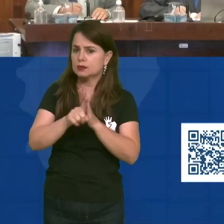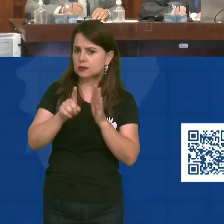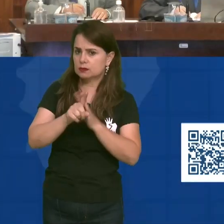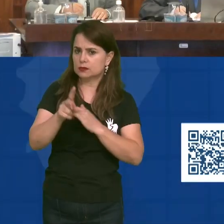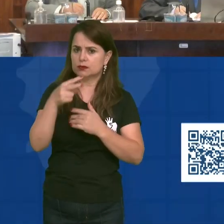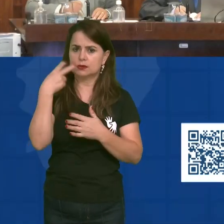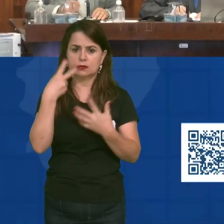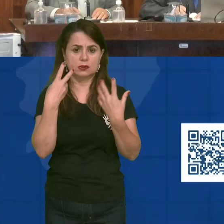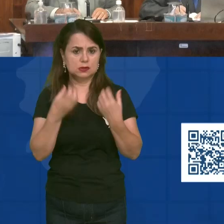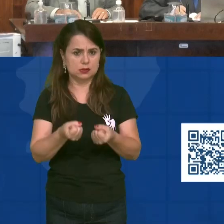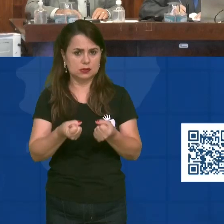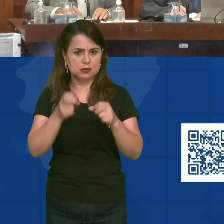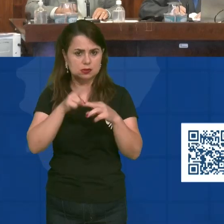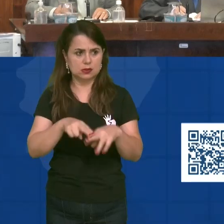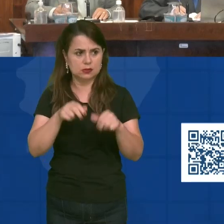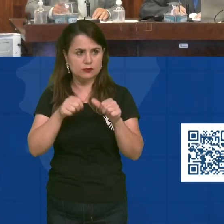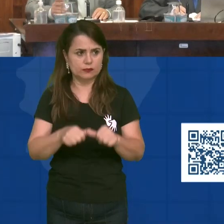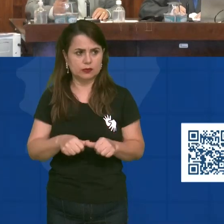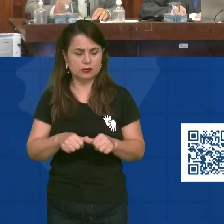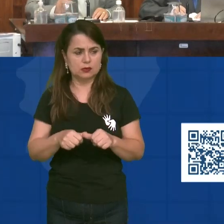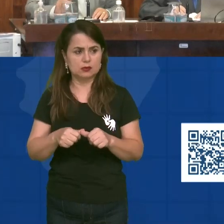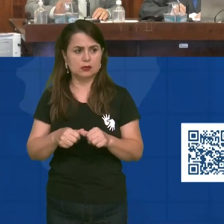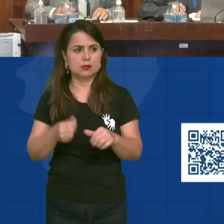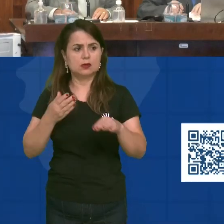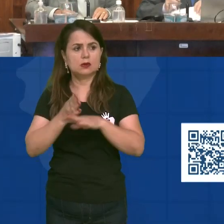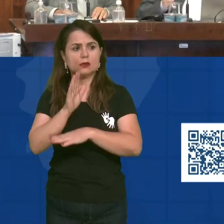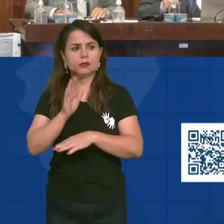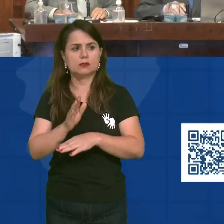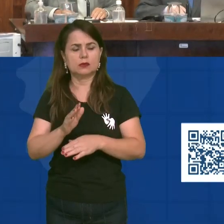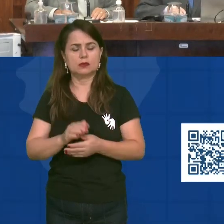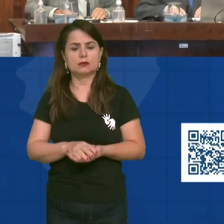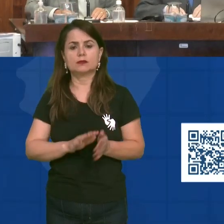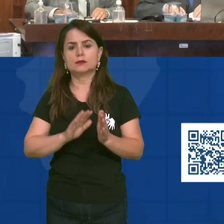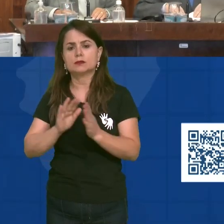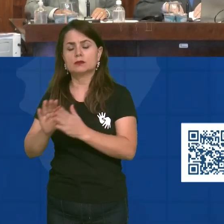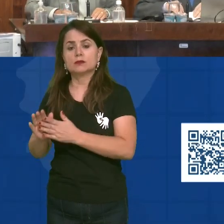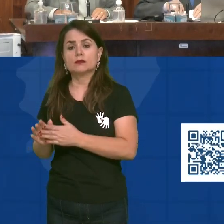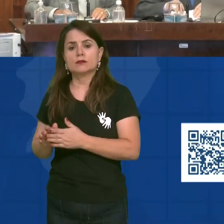permanece como se encontra requerimento aprovado requerimento